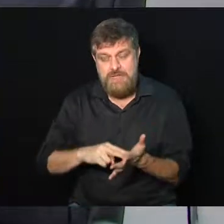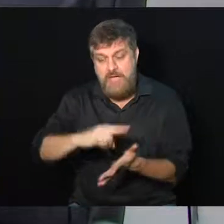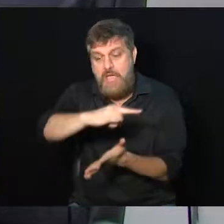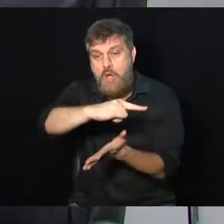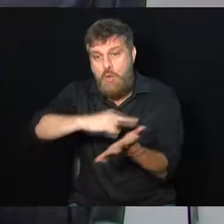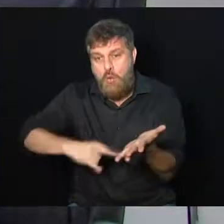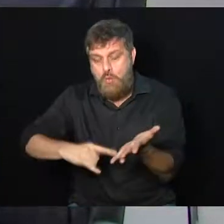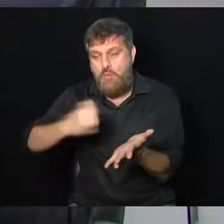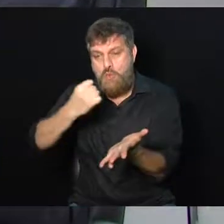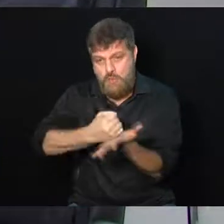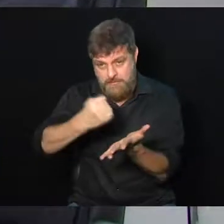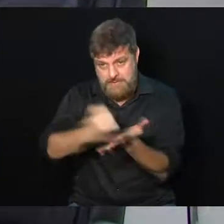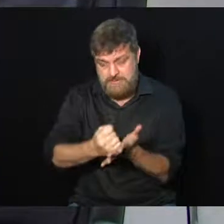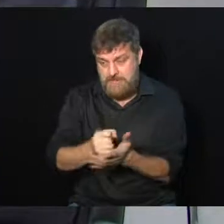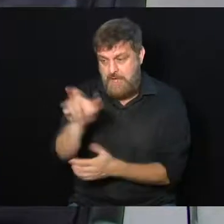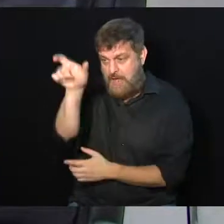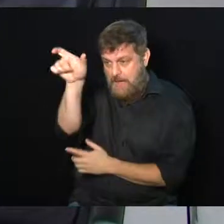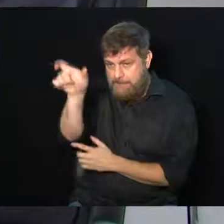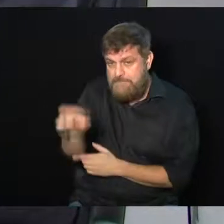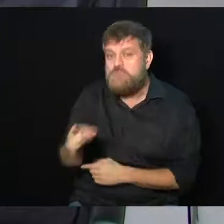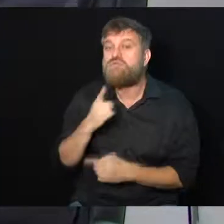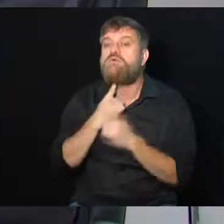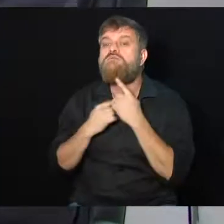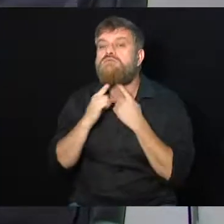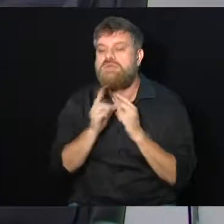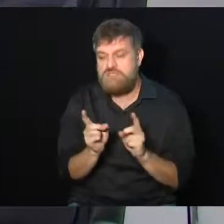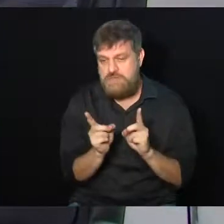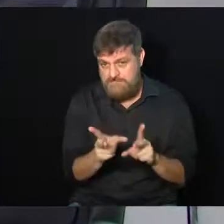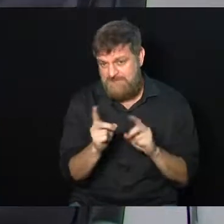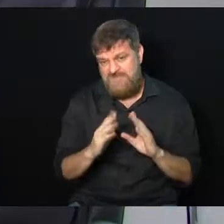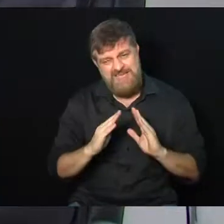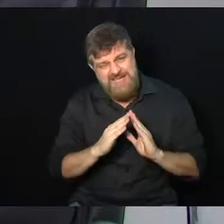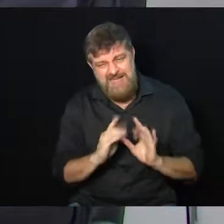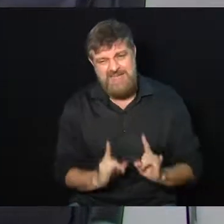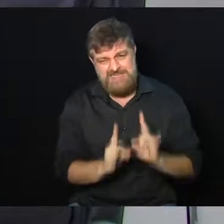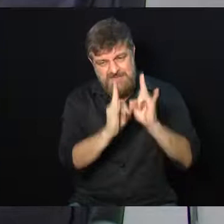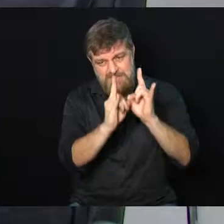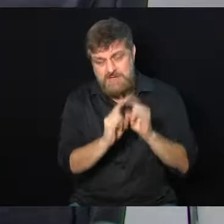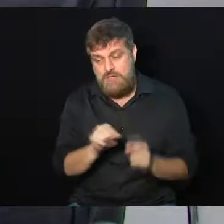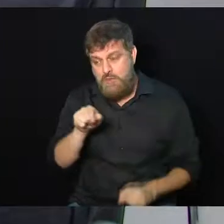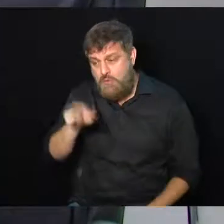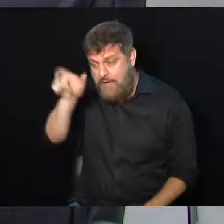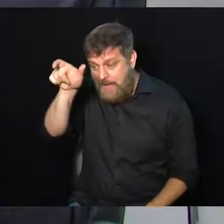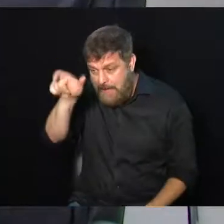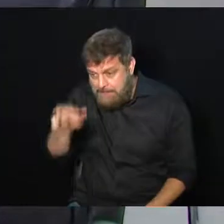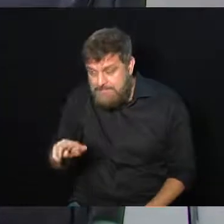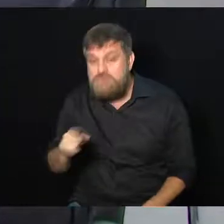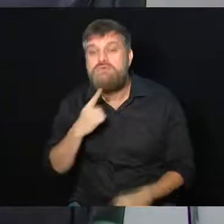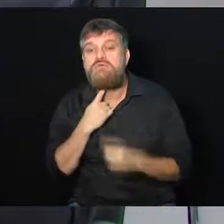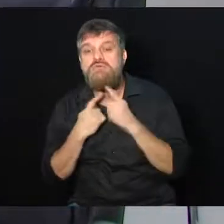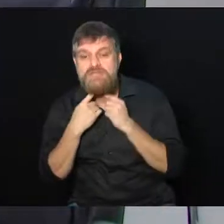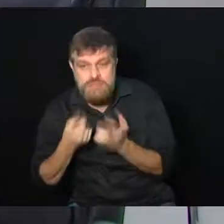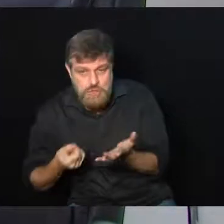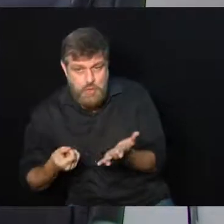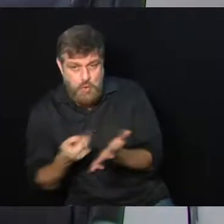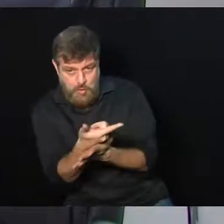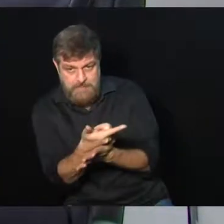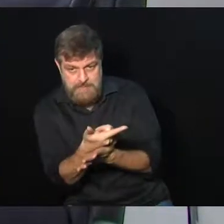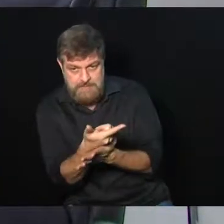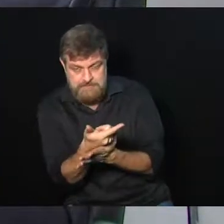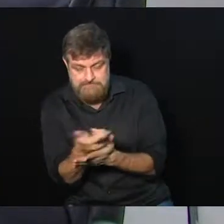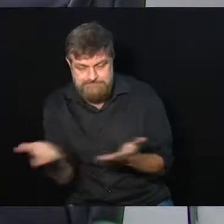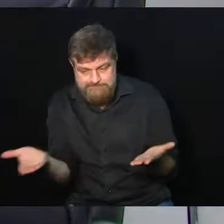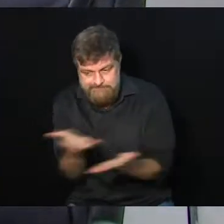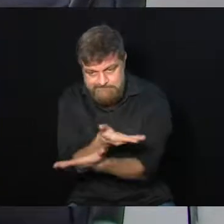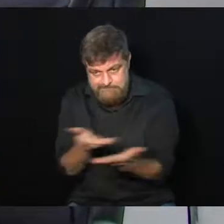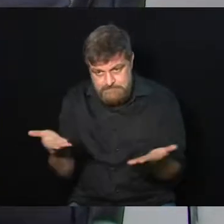contrato feito entre uma pessoa que deseja vender um imóvel e um contrato entre uma pessoa que deseja comprar um